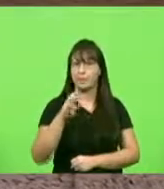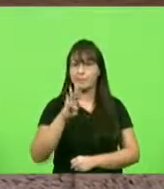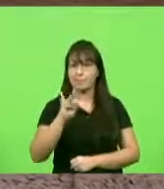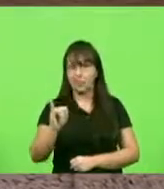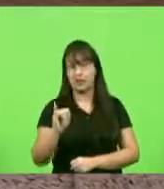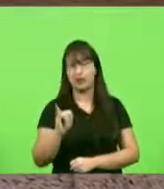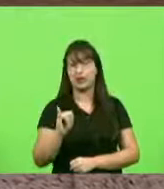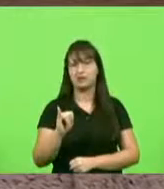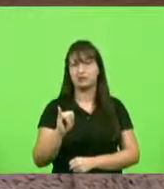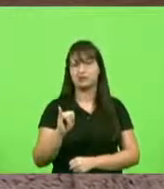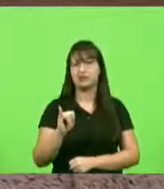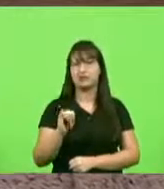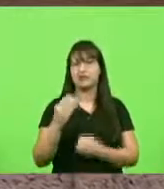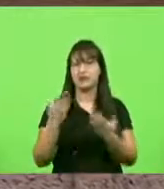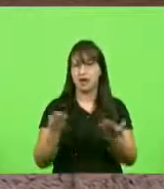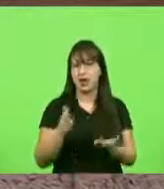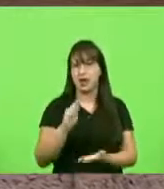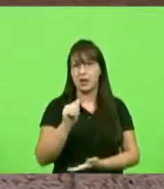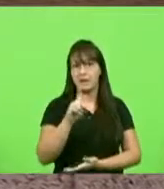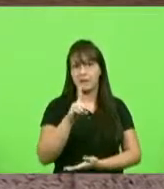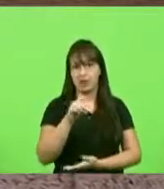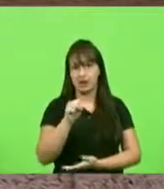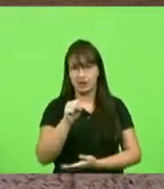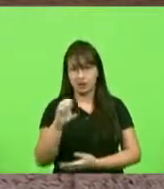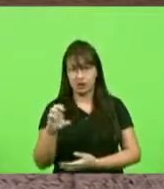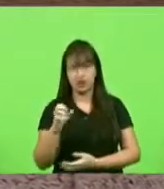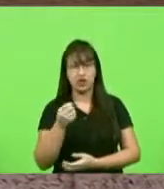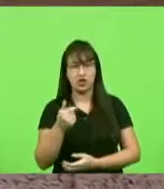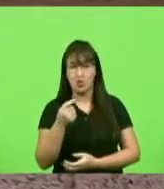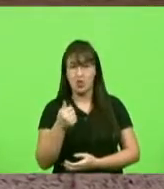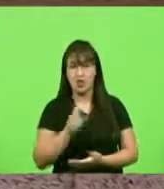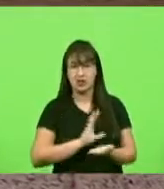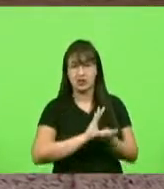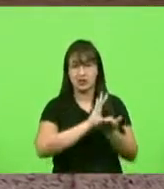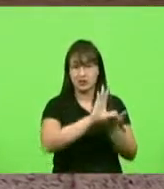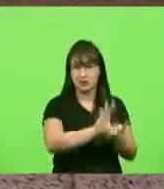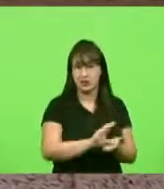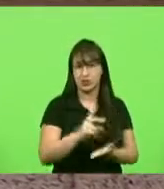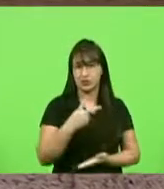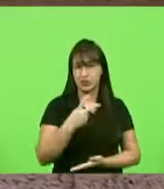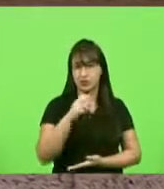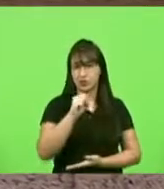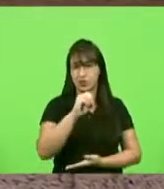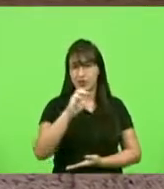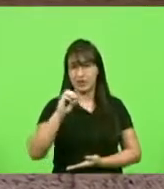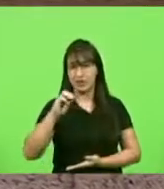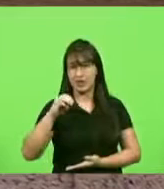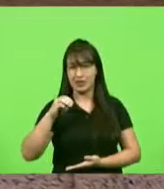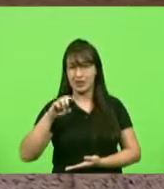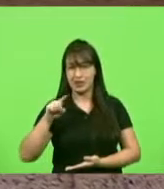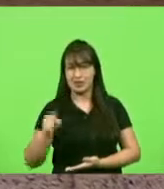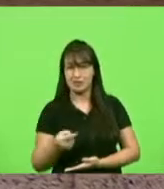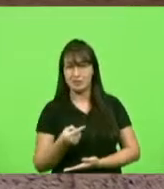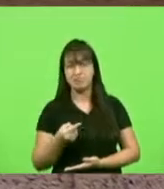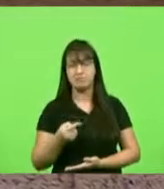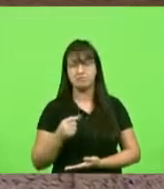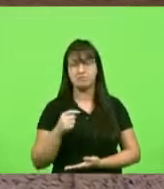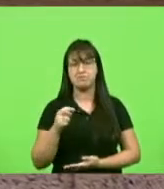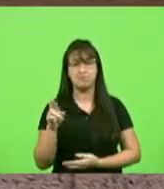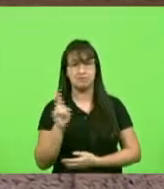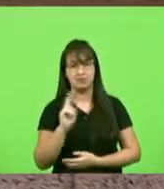que financiou quase, disponibilizou quase 280 milhões de reais,